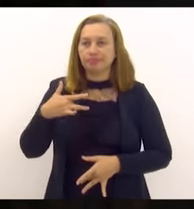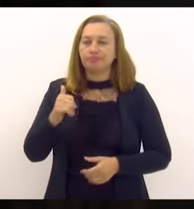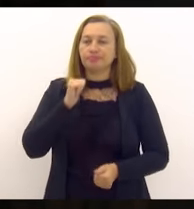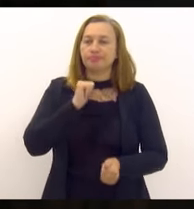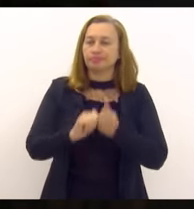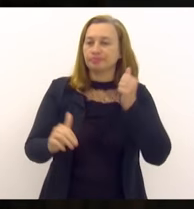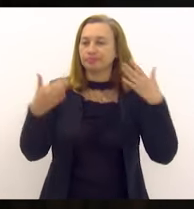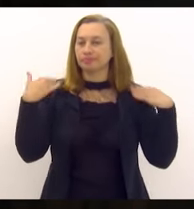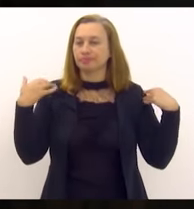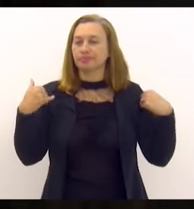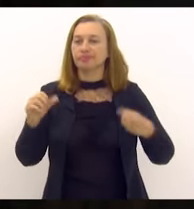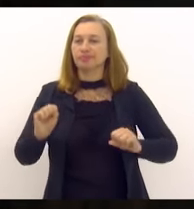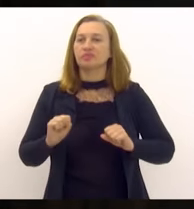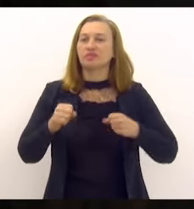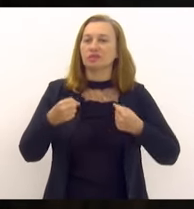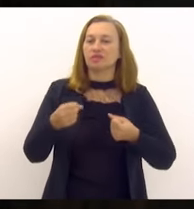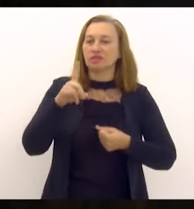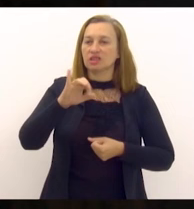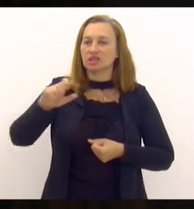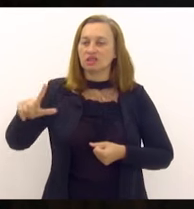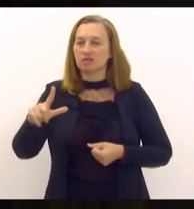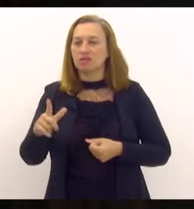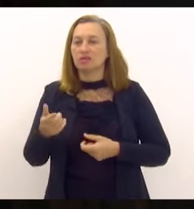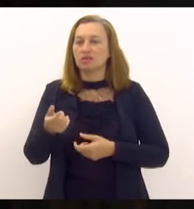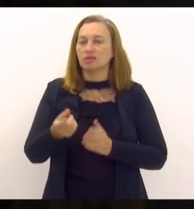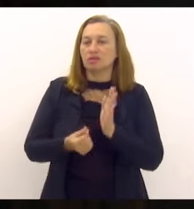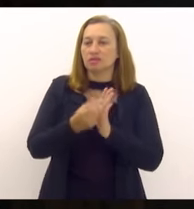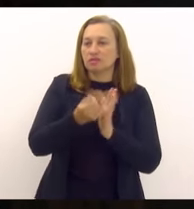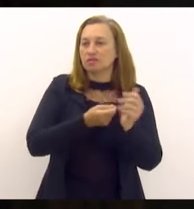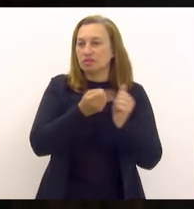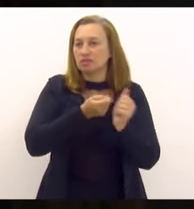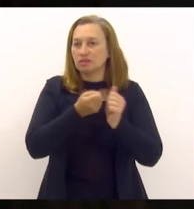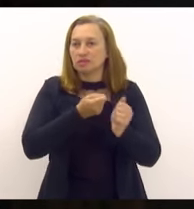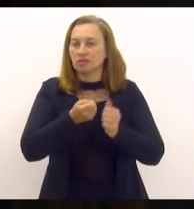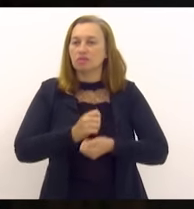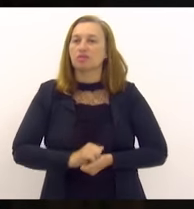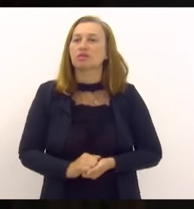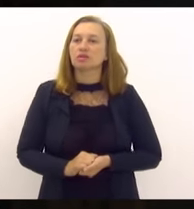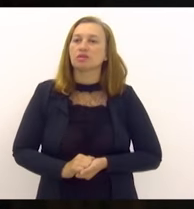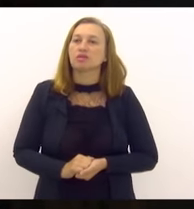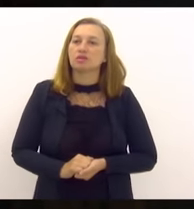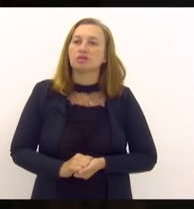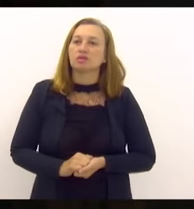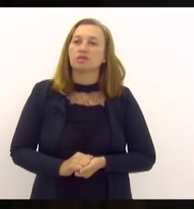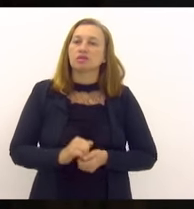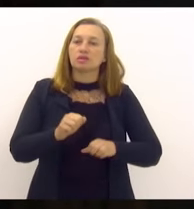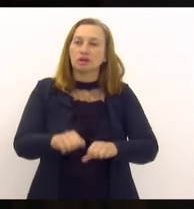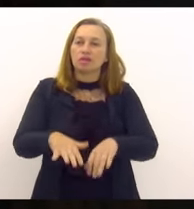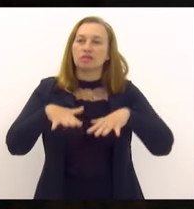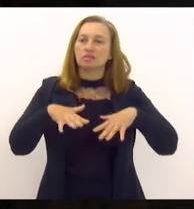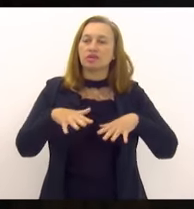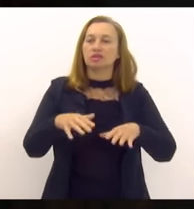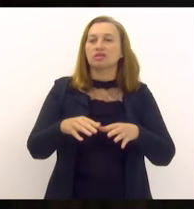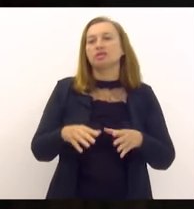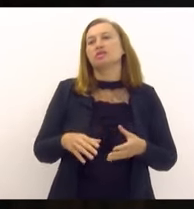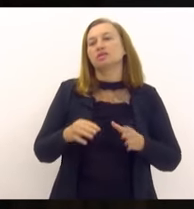Civil, Economia, Indústria e Comércio, Orçamento, Finanças, Fiscalização Financeira e Controle, as emendas de plenário. Para